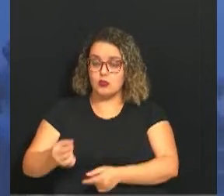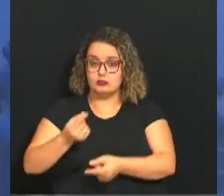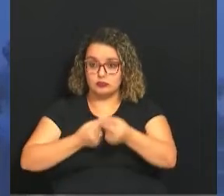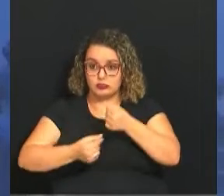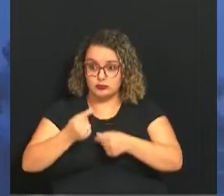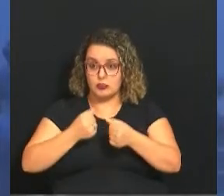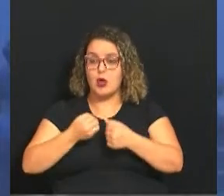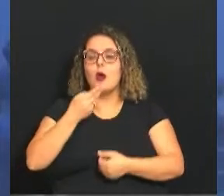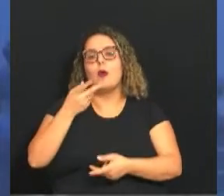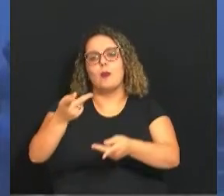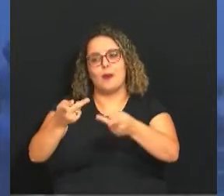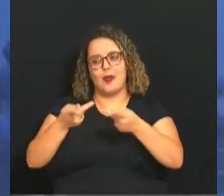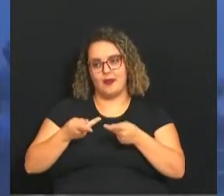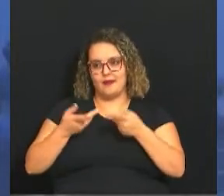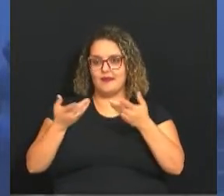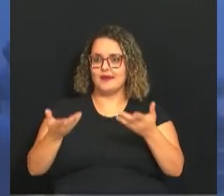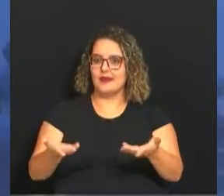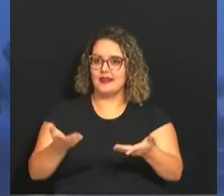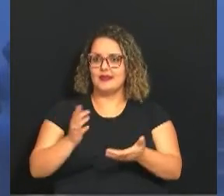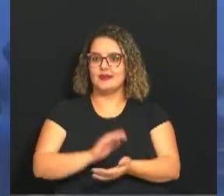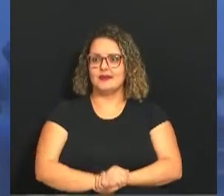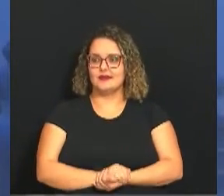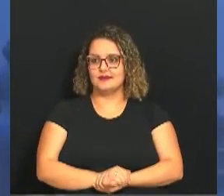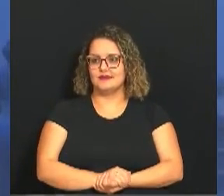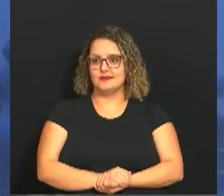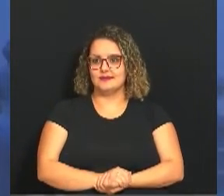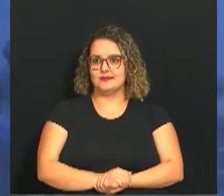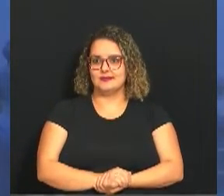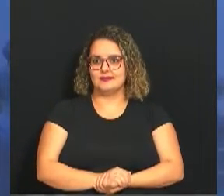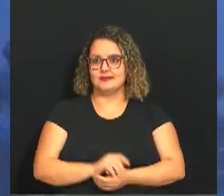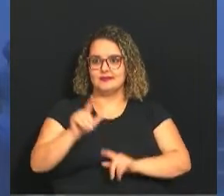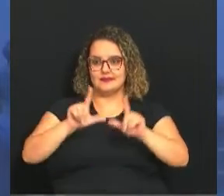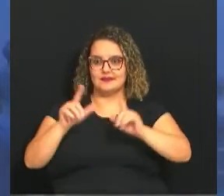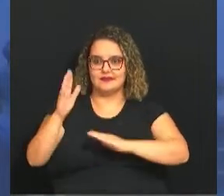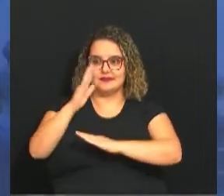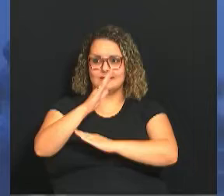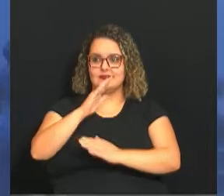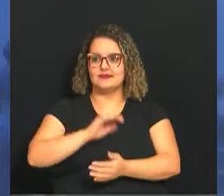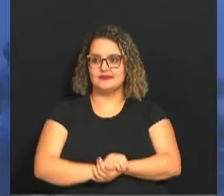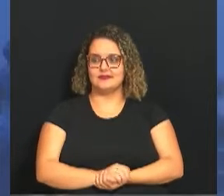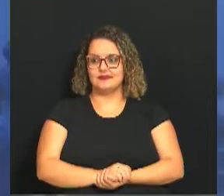Seja bem-vindo, Rogério, aqui na tela da TV Câmara Campinas.